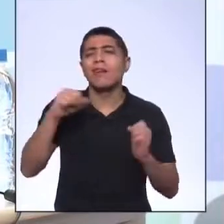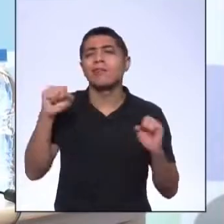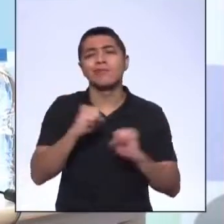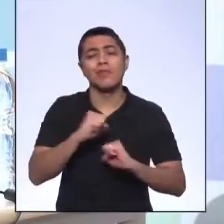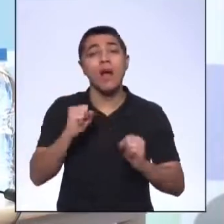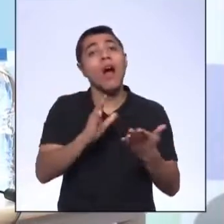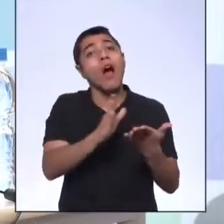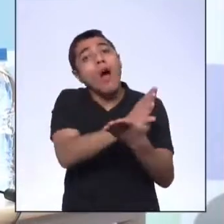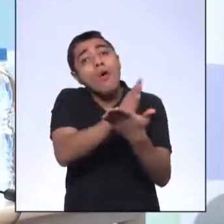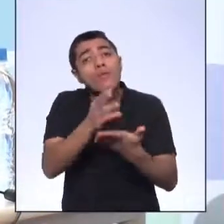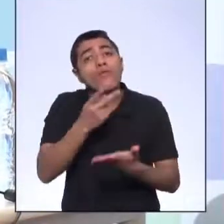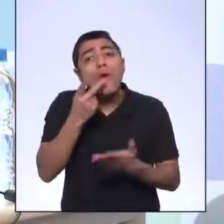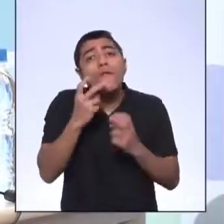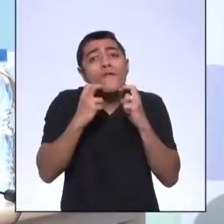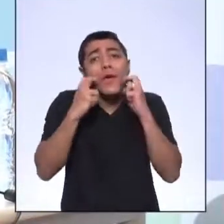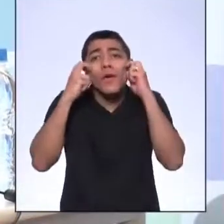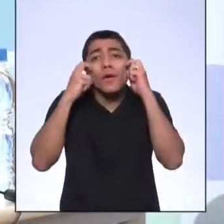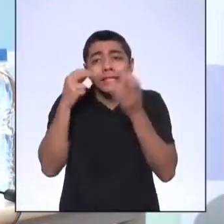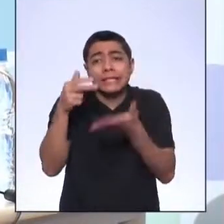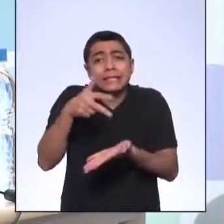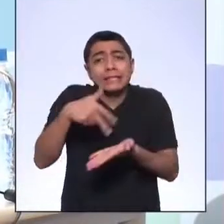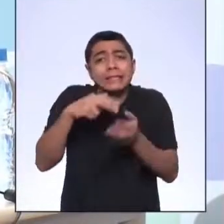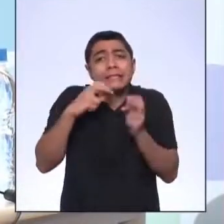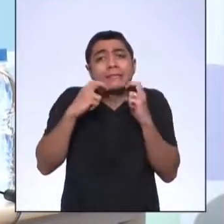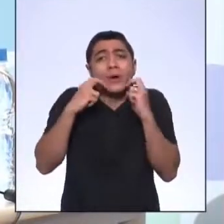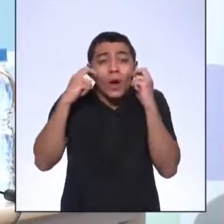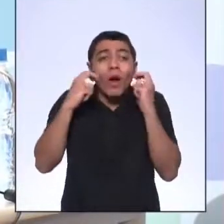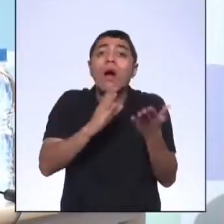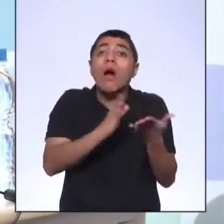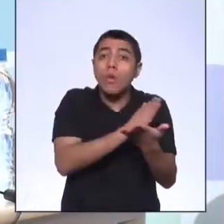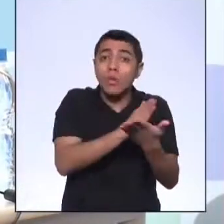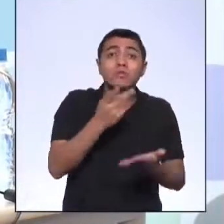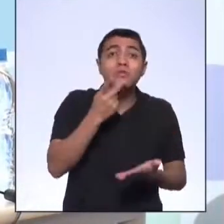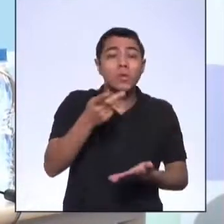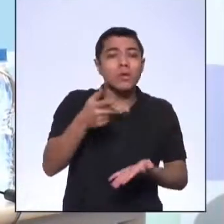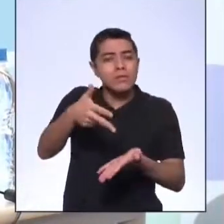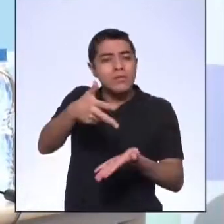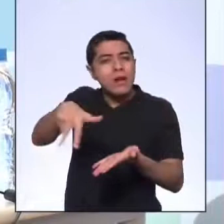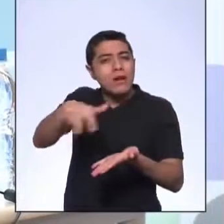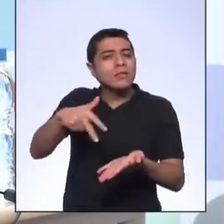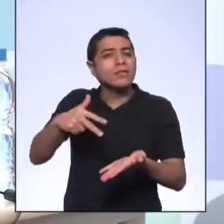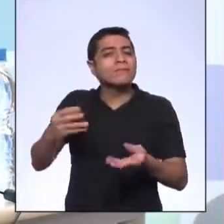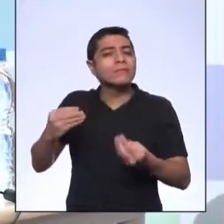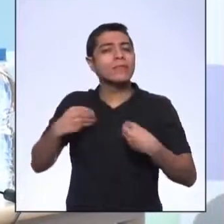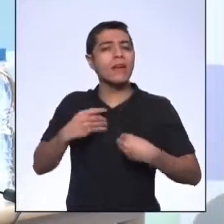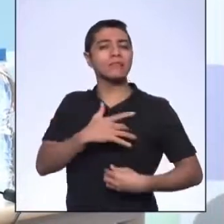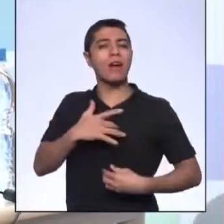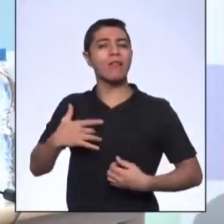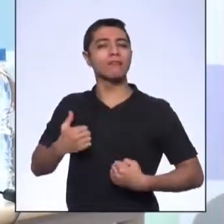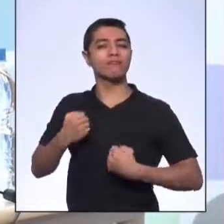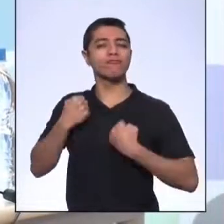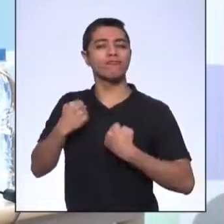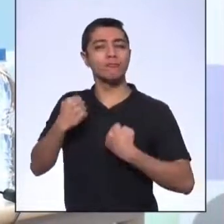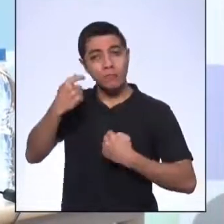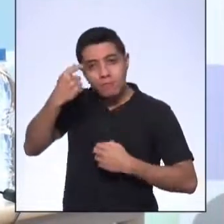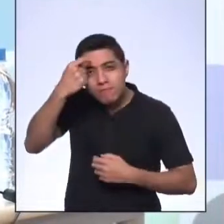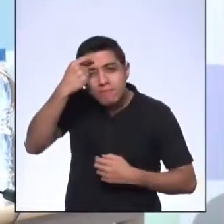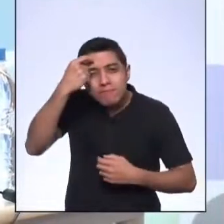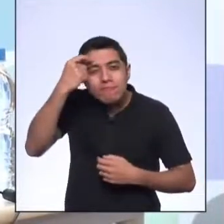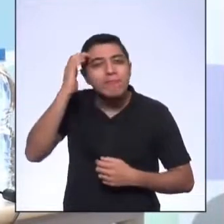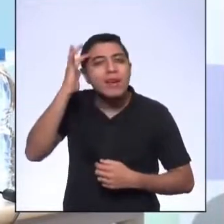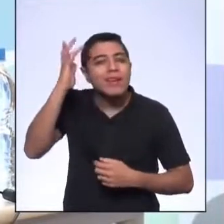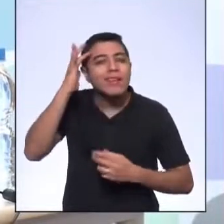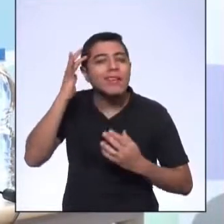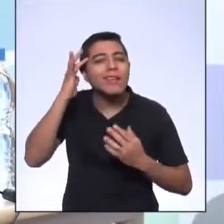a maioria sabe da importância para saúde dançar faz bem para saúde para mente e eles citaram os tipos de dança